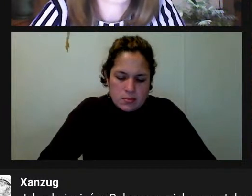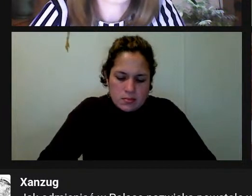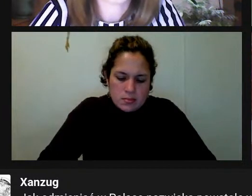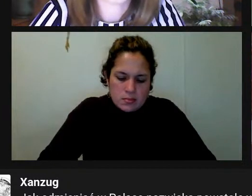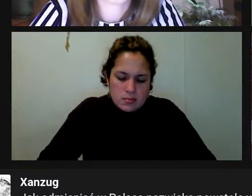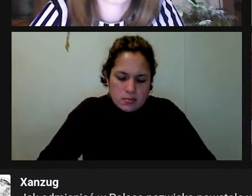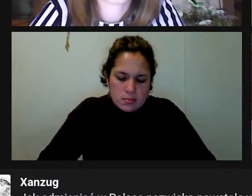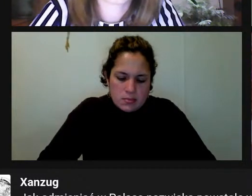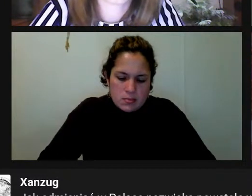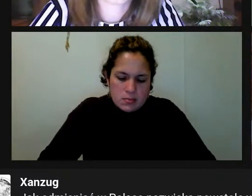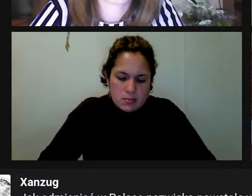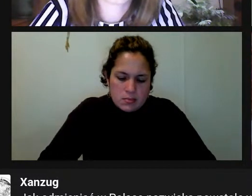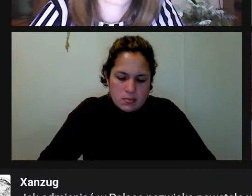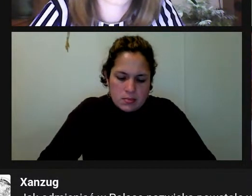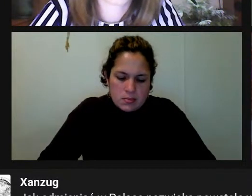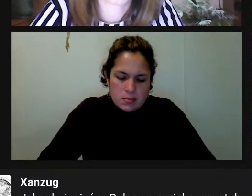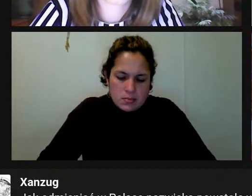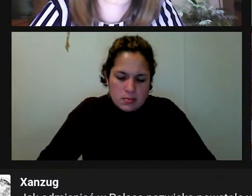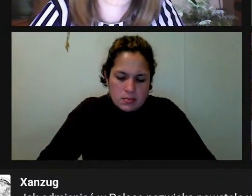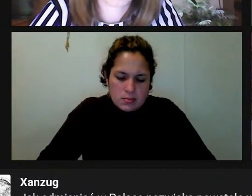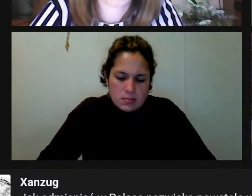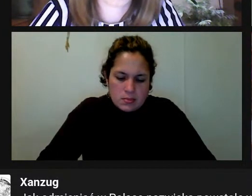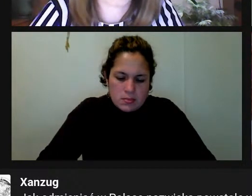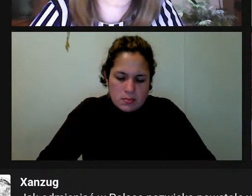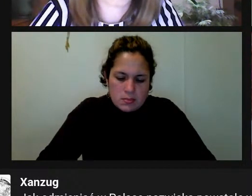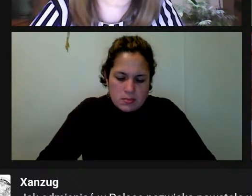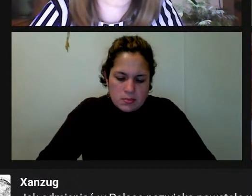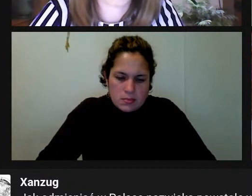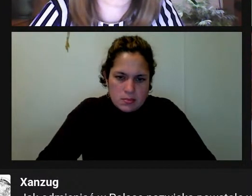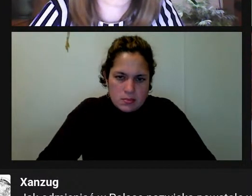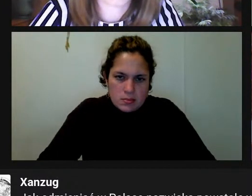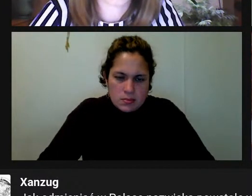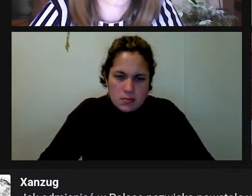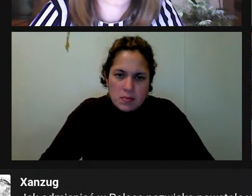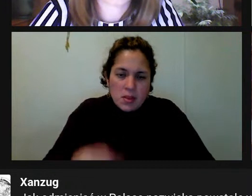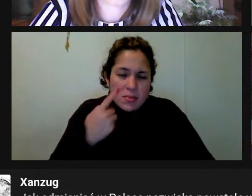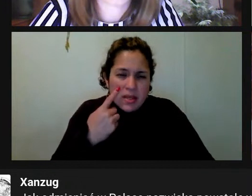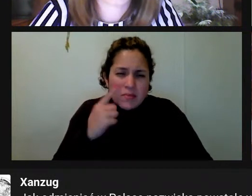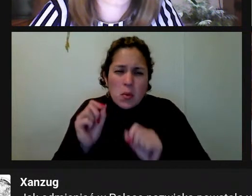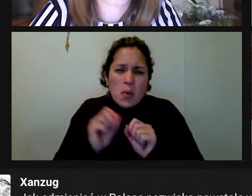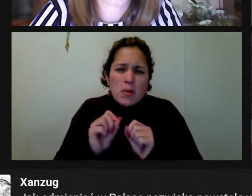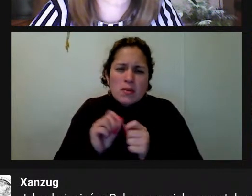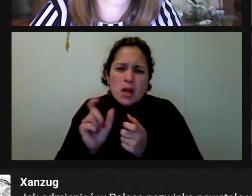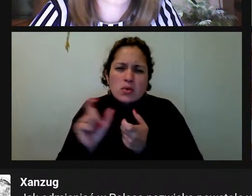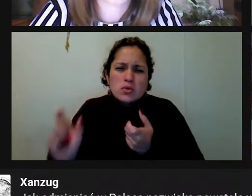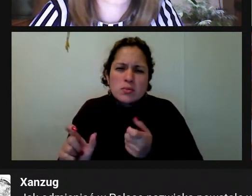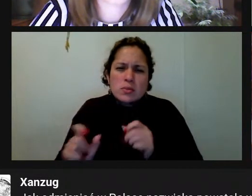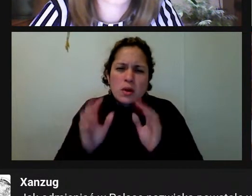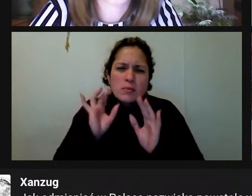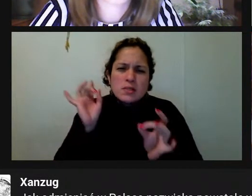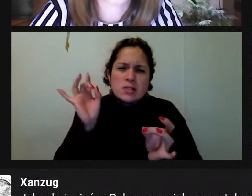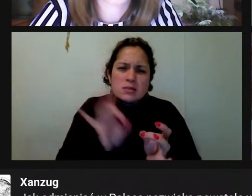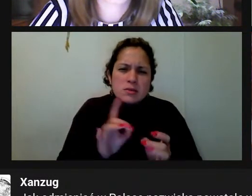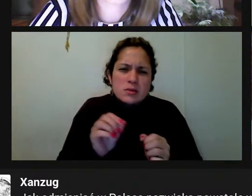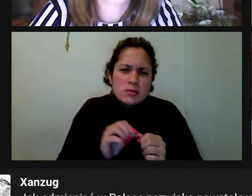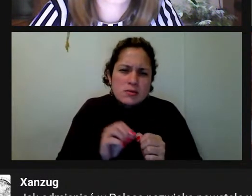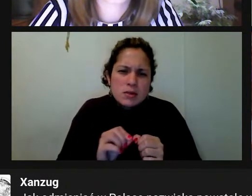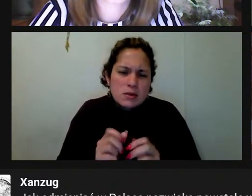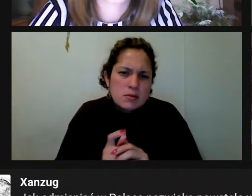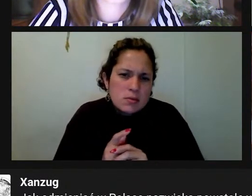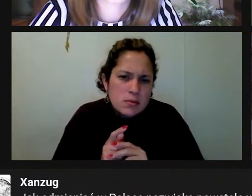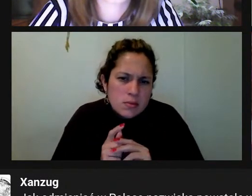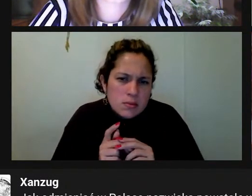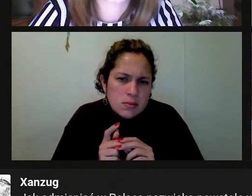criados no Brasil? Eu acho que isso depende do sobrenome específico. Ja myślę, że to zależy od